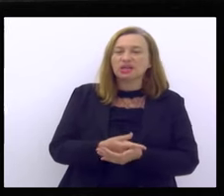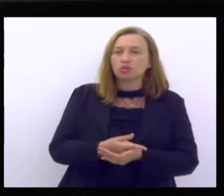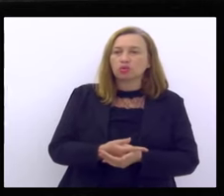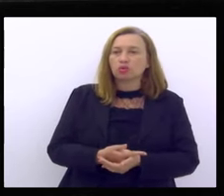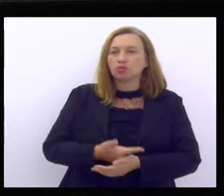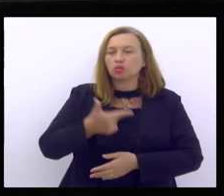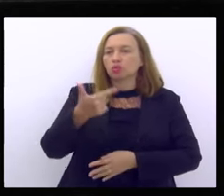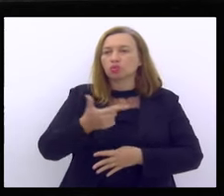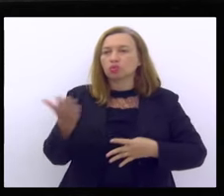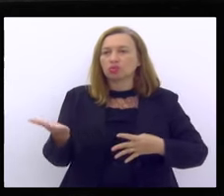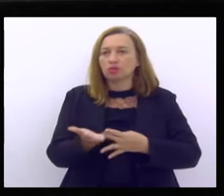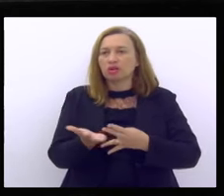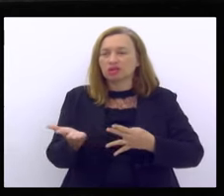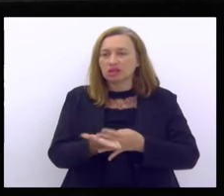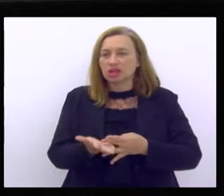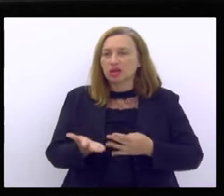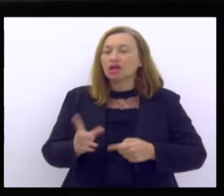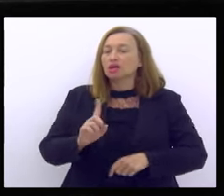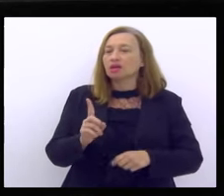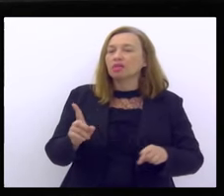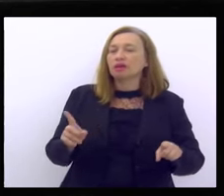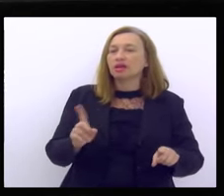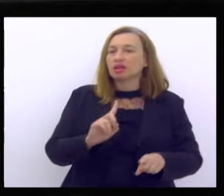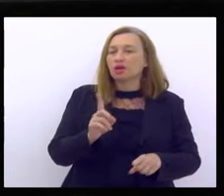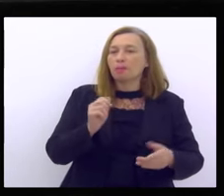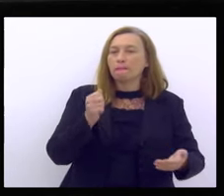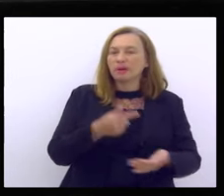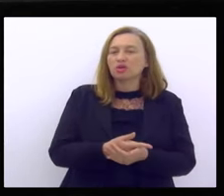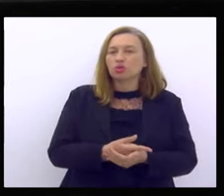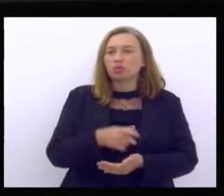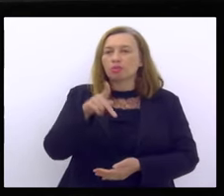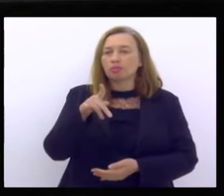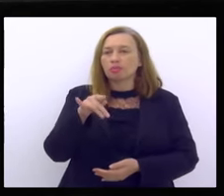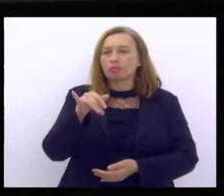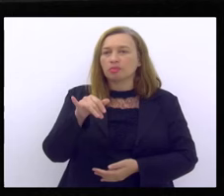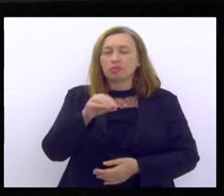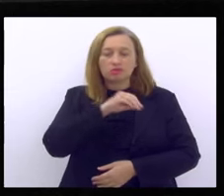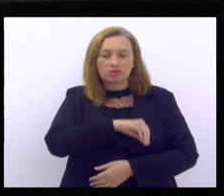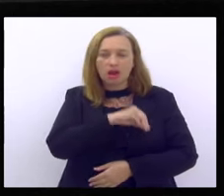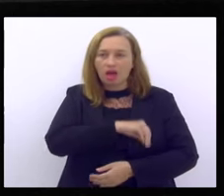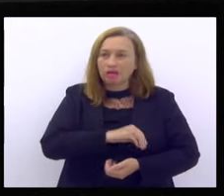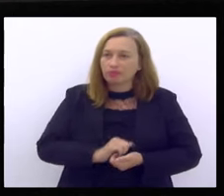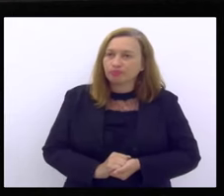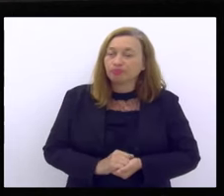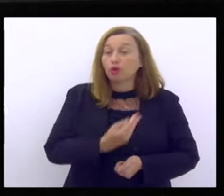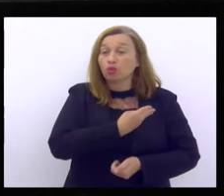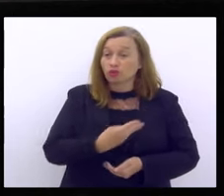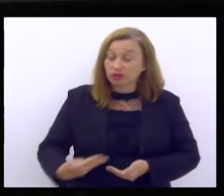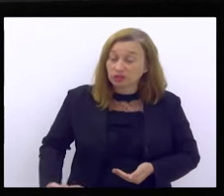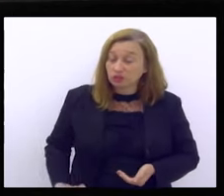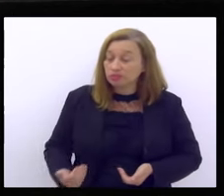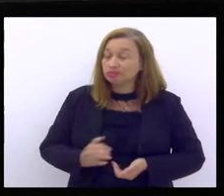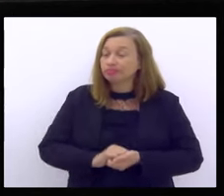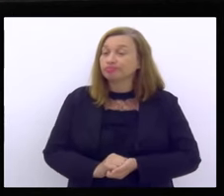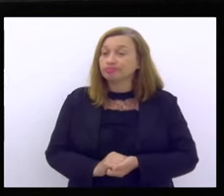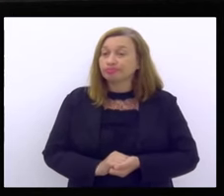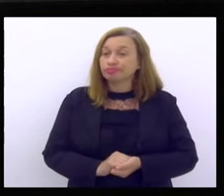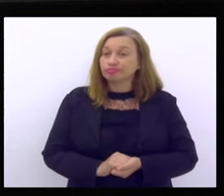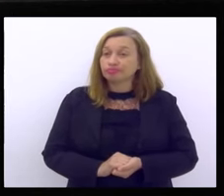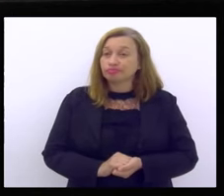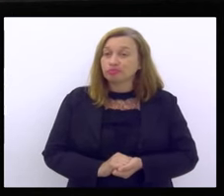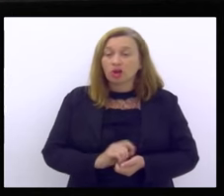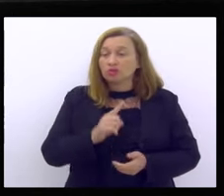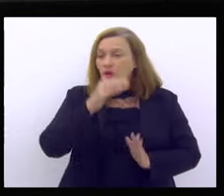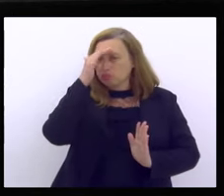parcela, mas também ao não pagamento do piso nacional da educação. O governador, ele que